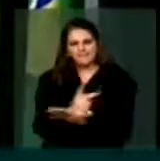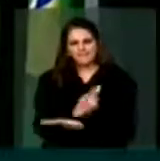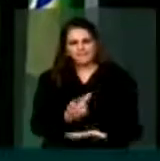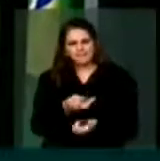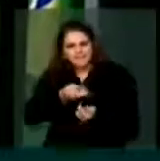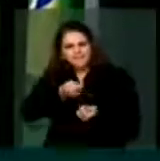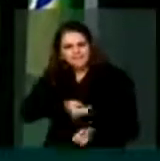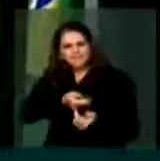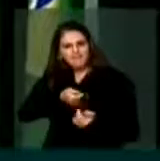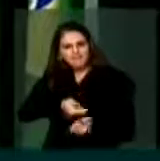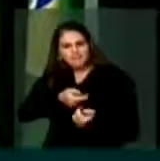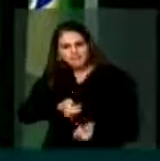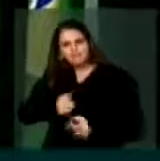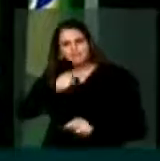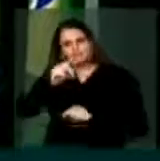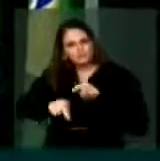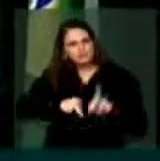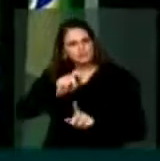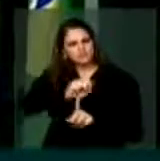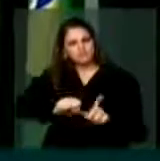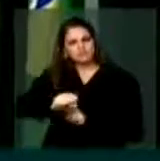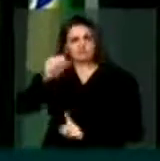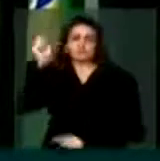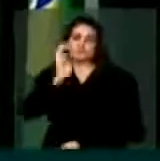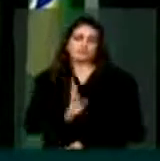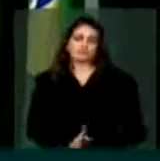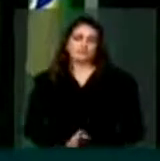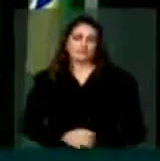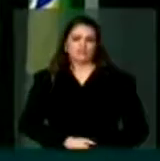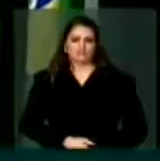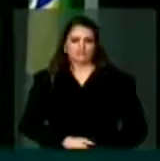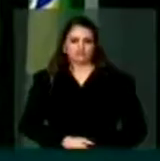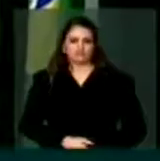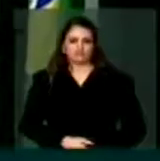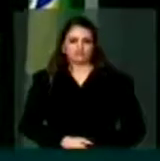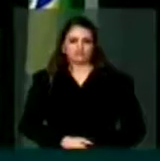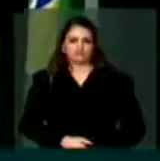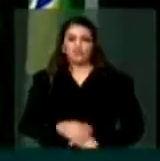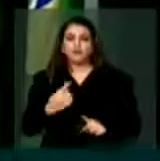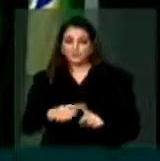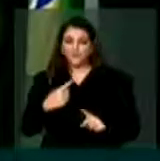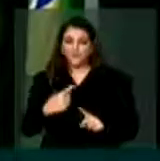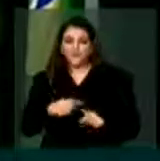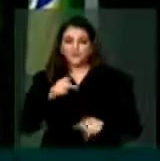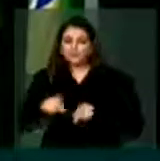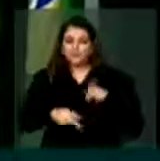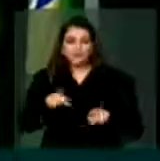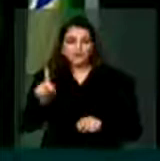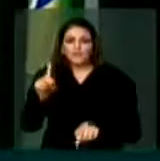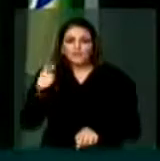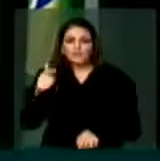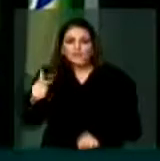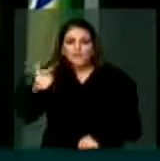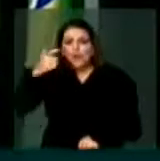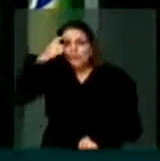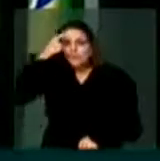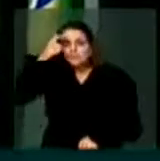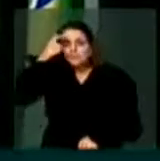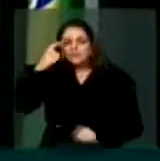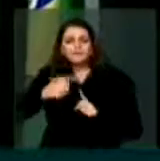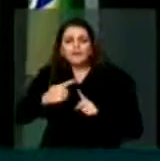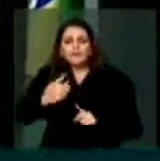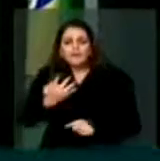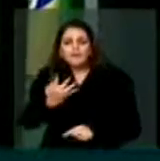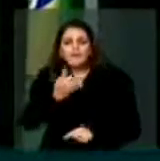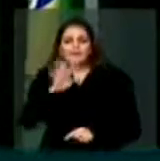à sociedade brasileira, para que ela pudesse tomar de maneira consciente, de maneira lúcida, de maneira transparente